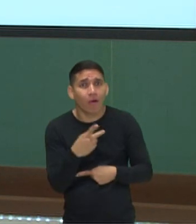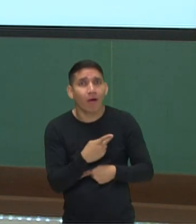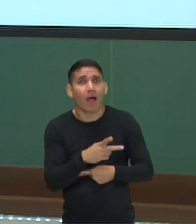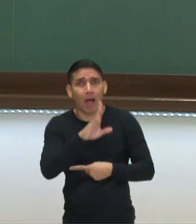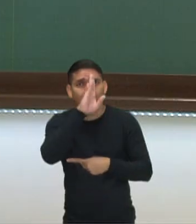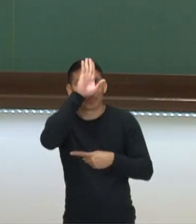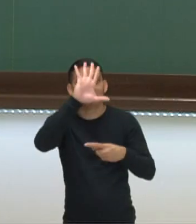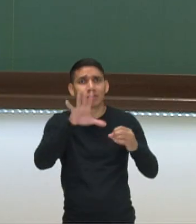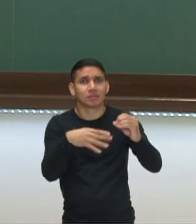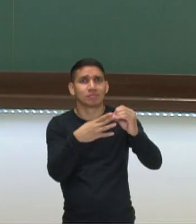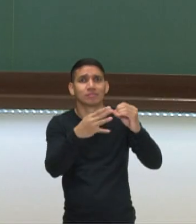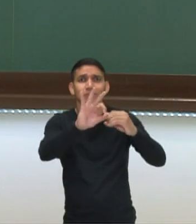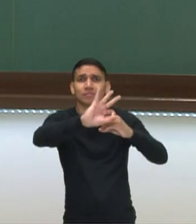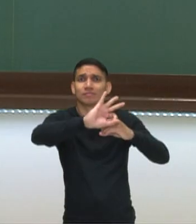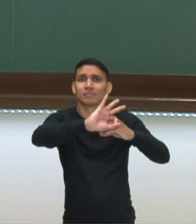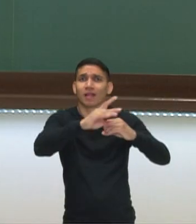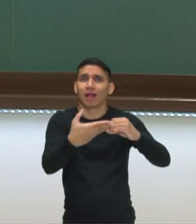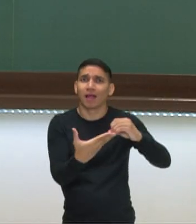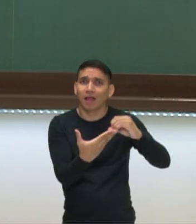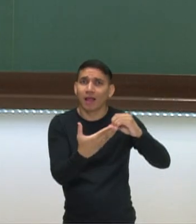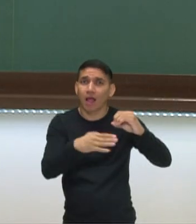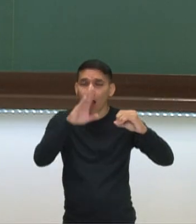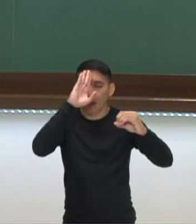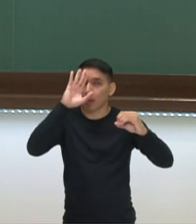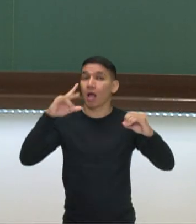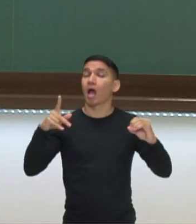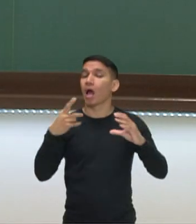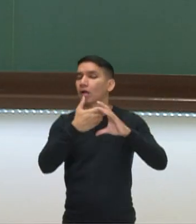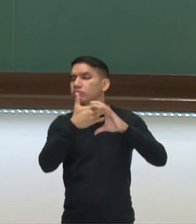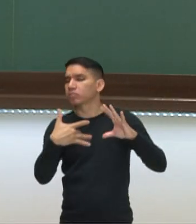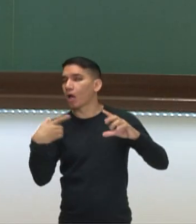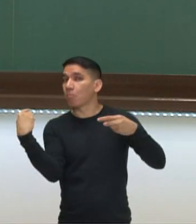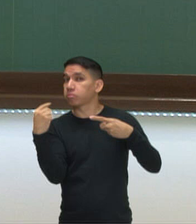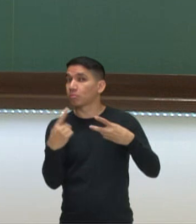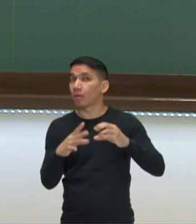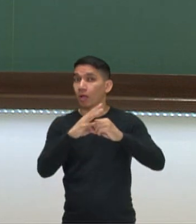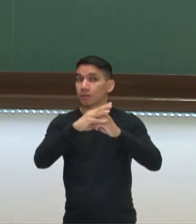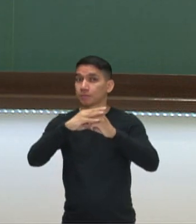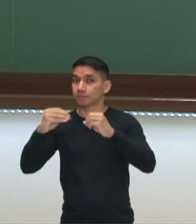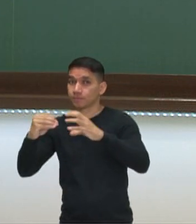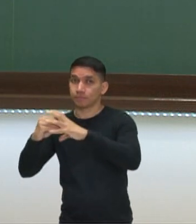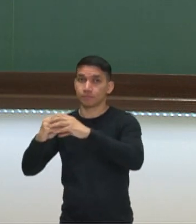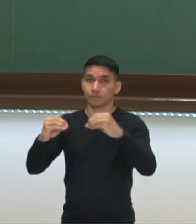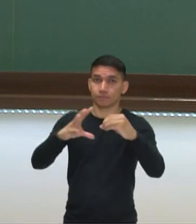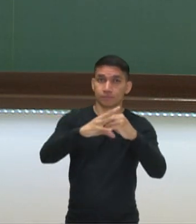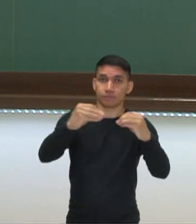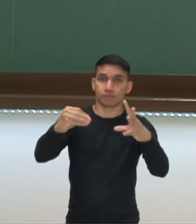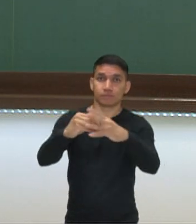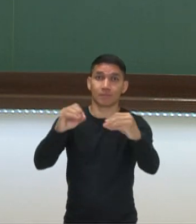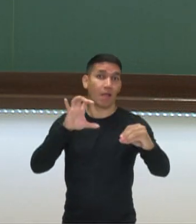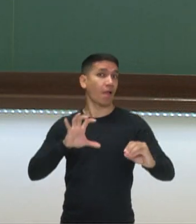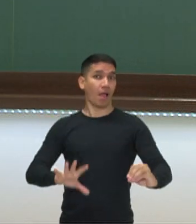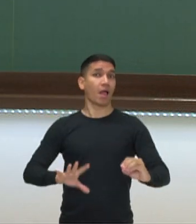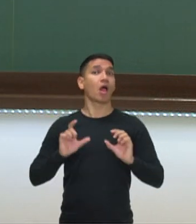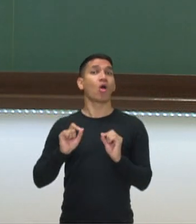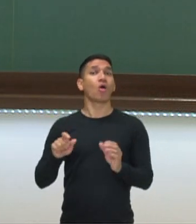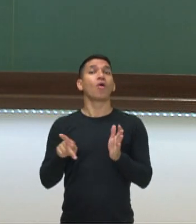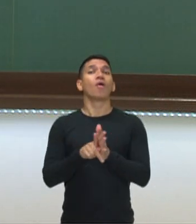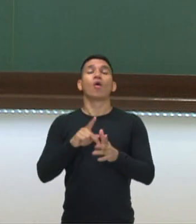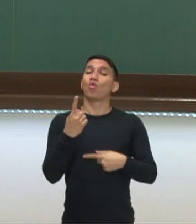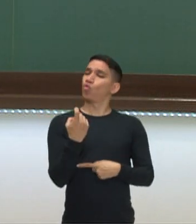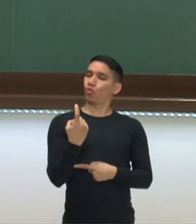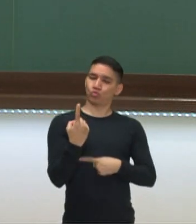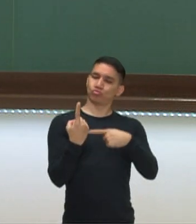mãe. Então a principal característica da reprodução assexuada é essa: um